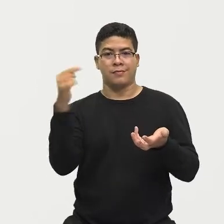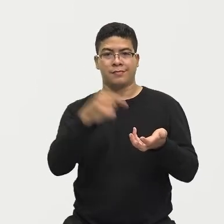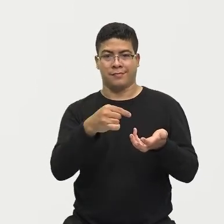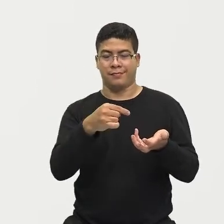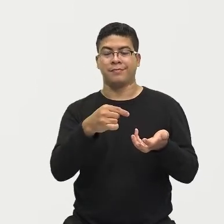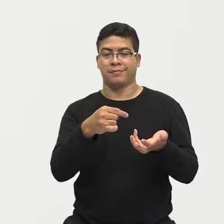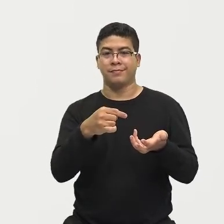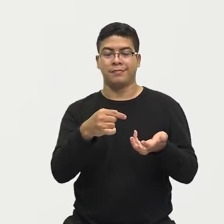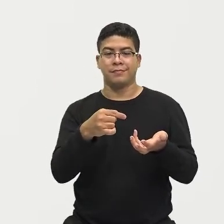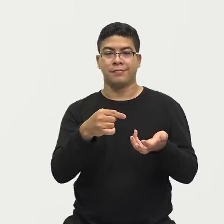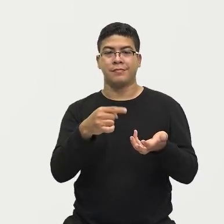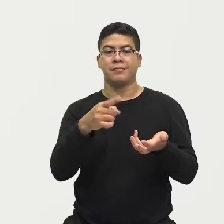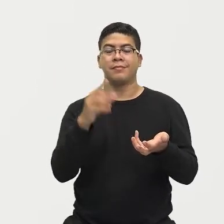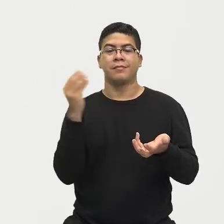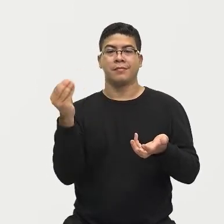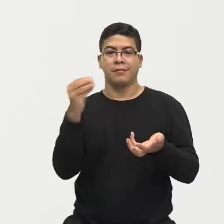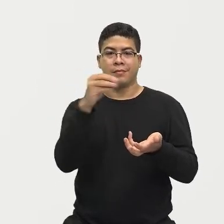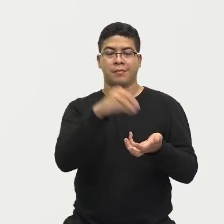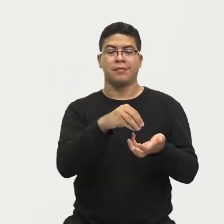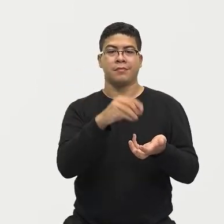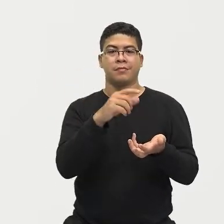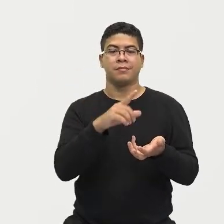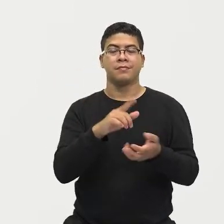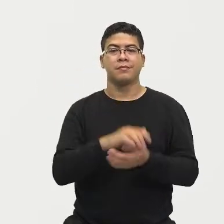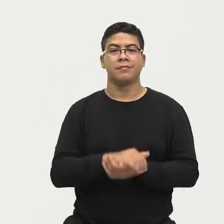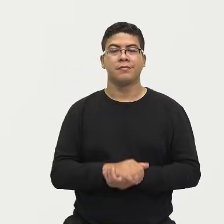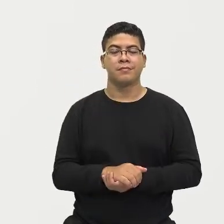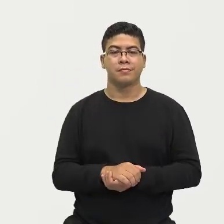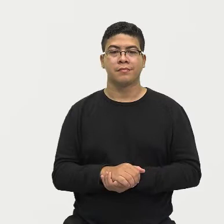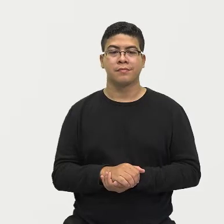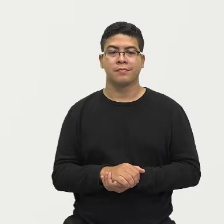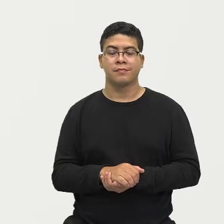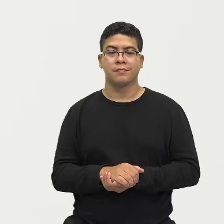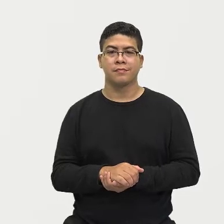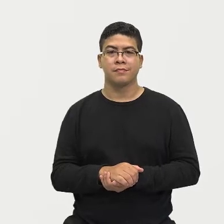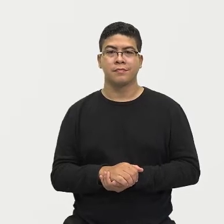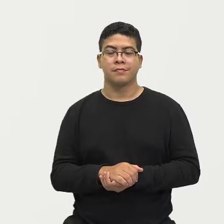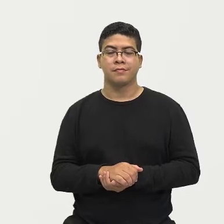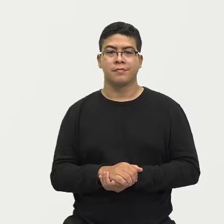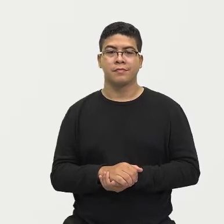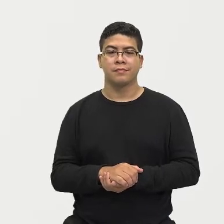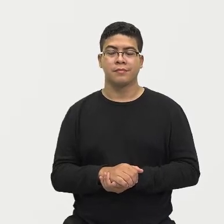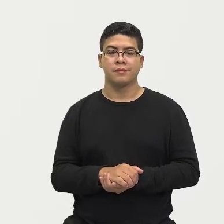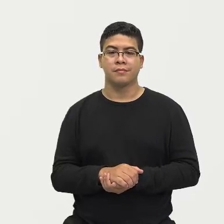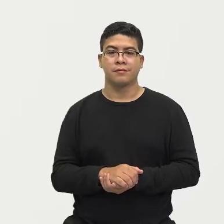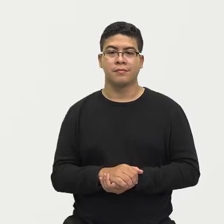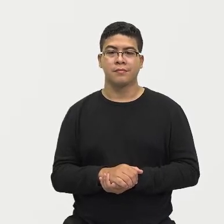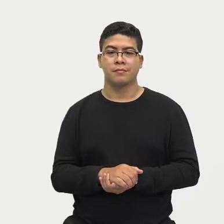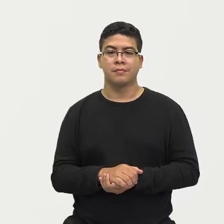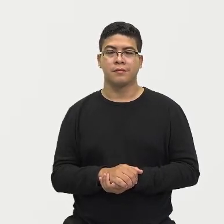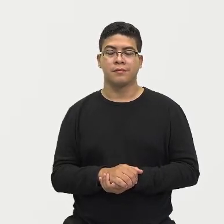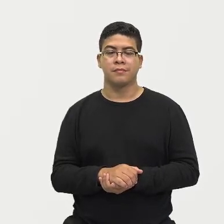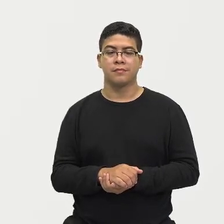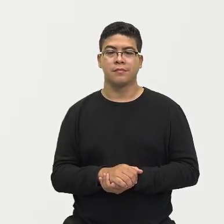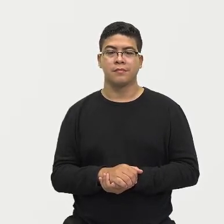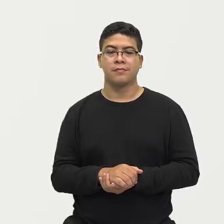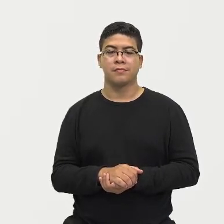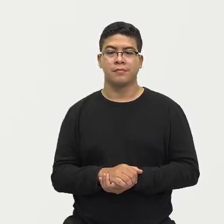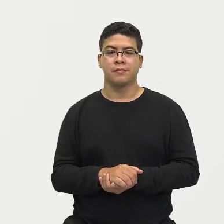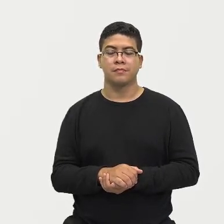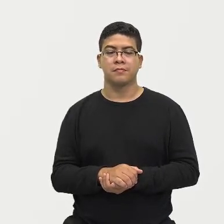uma característica, é um caracterizador. Adjetivo do substantivo cego. Muito